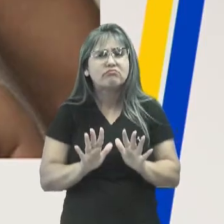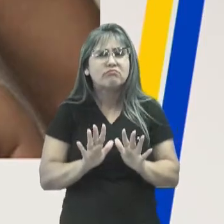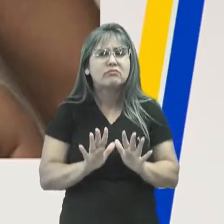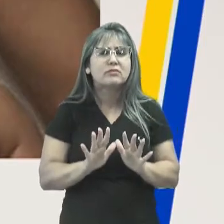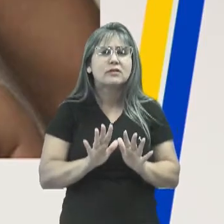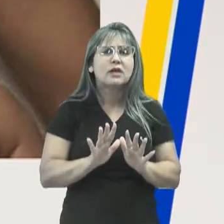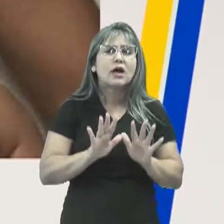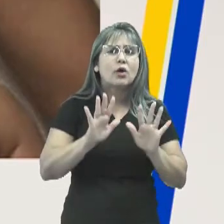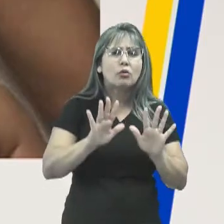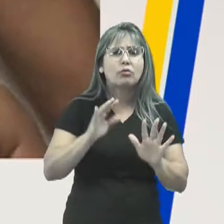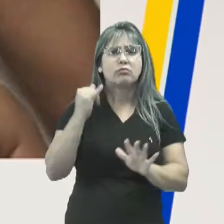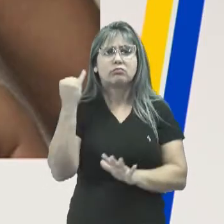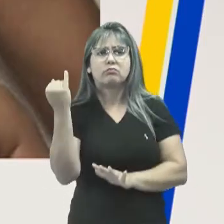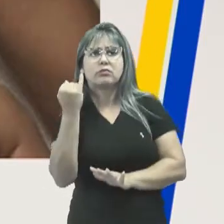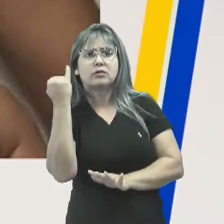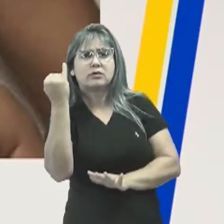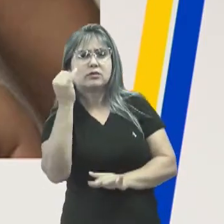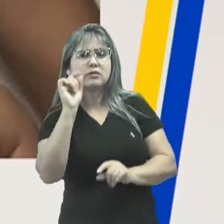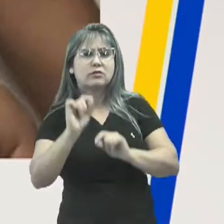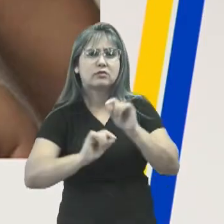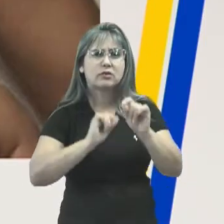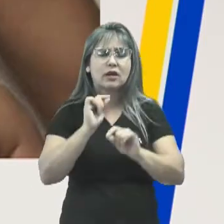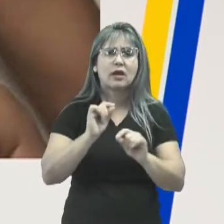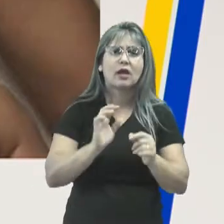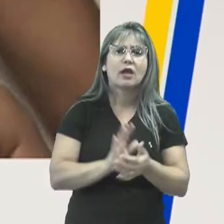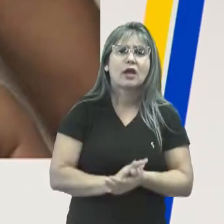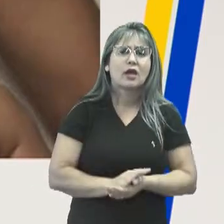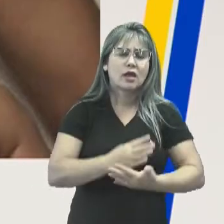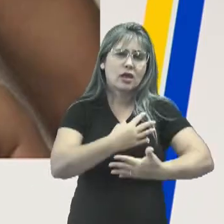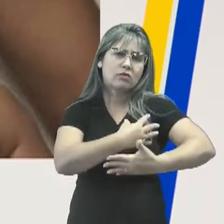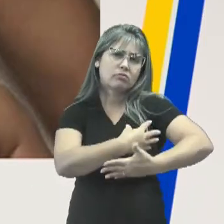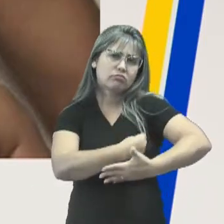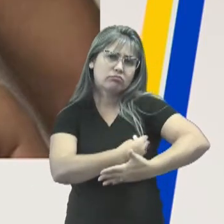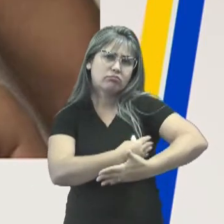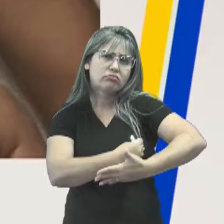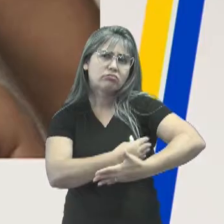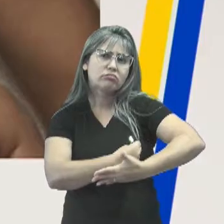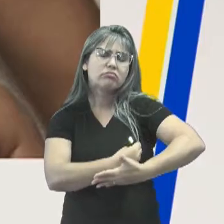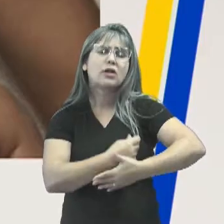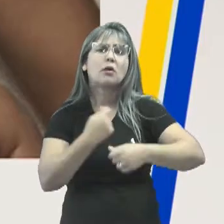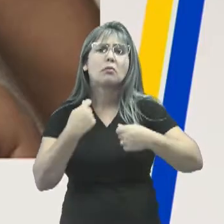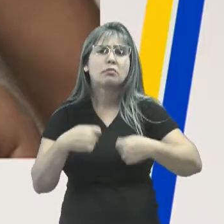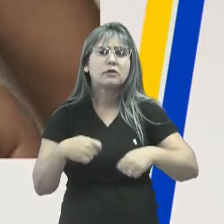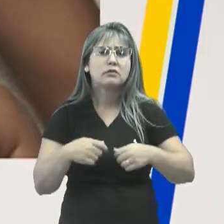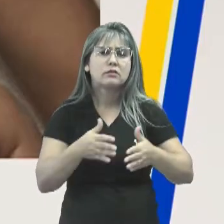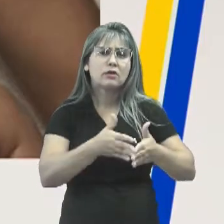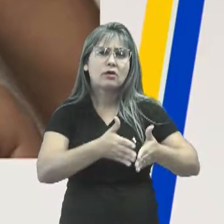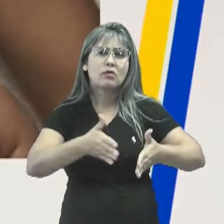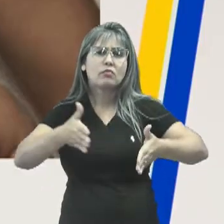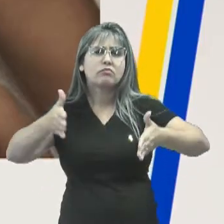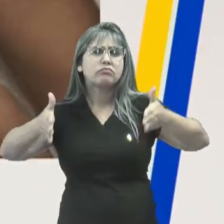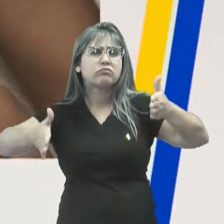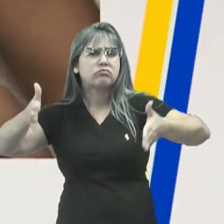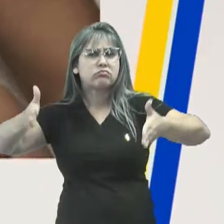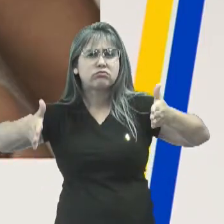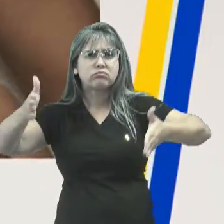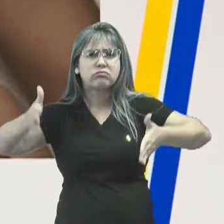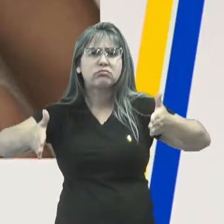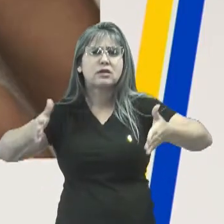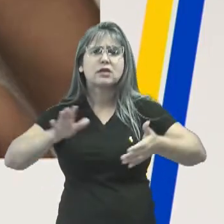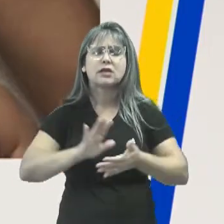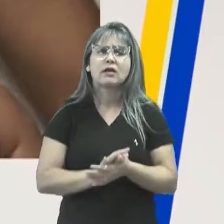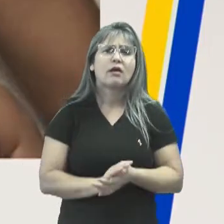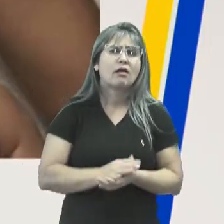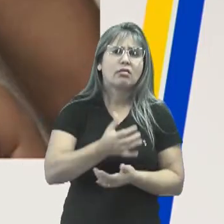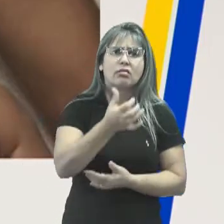duas semanas a três meses, que é a média da amamentação no Brasil, ela possa perdurar. Então, nós temos que ter aí um avanço em